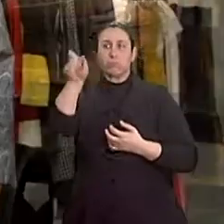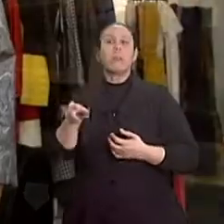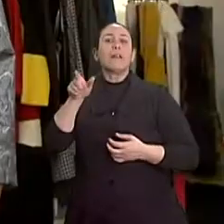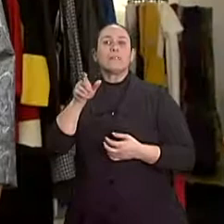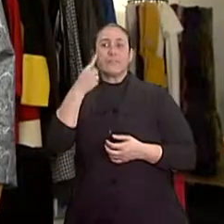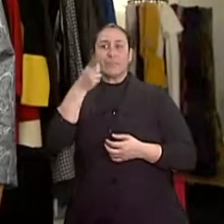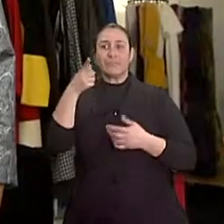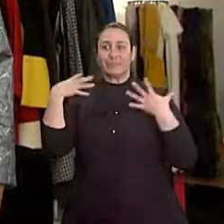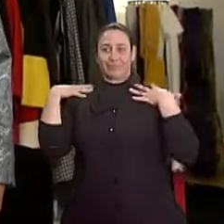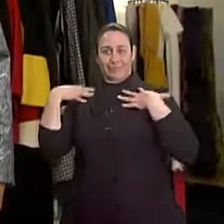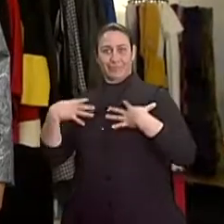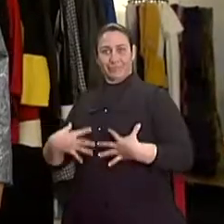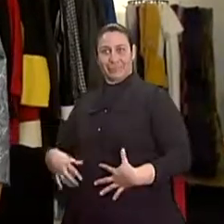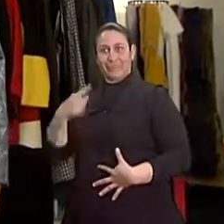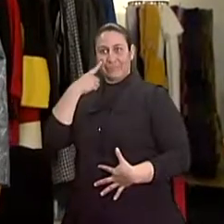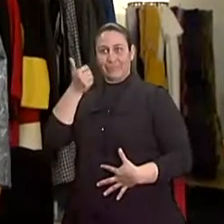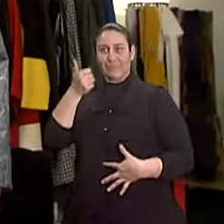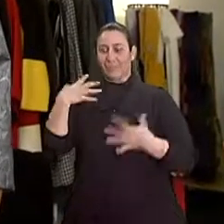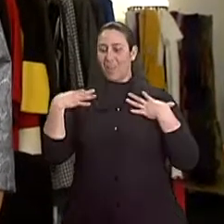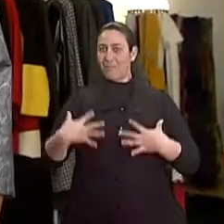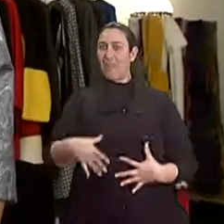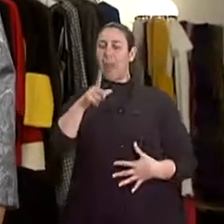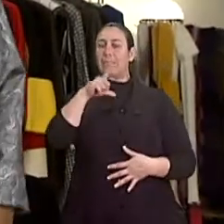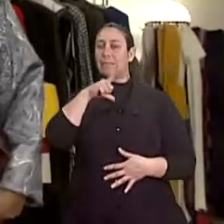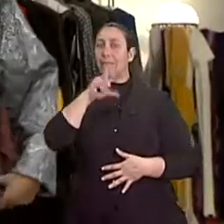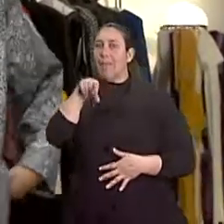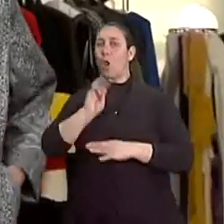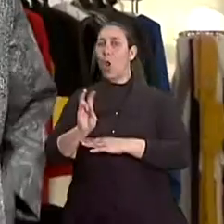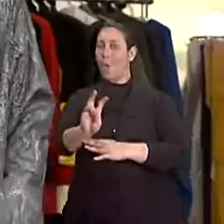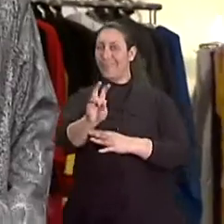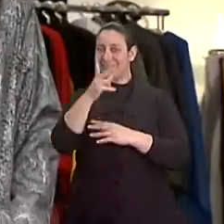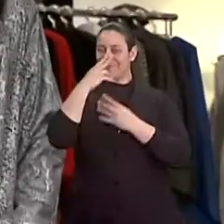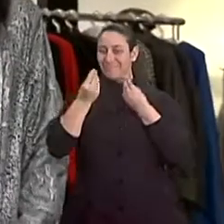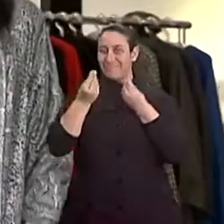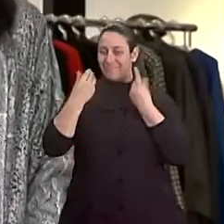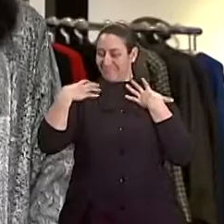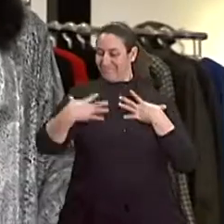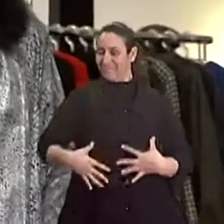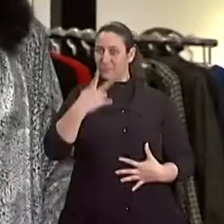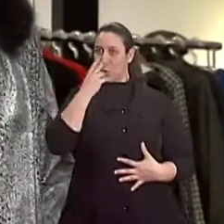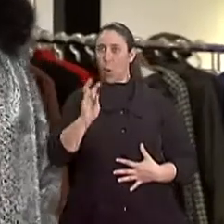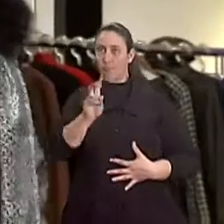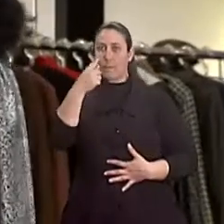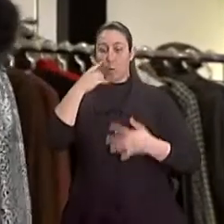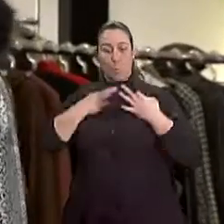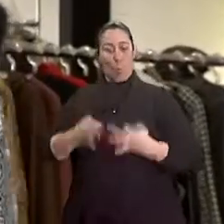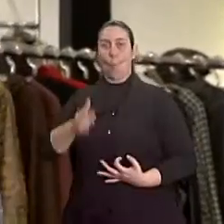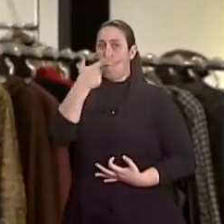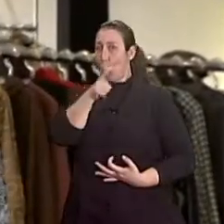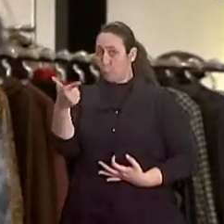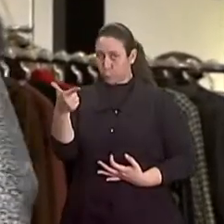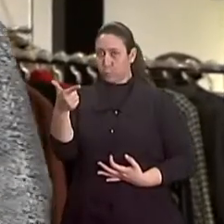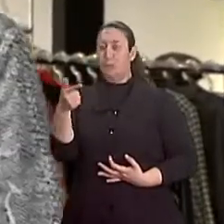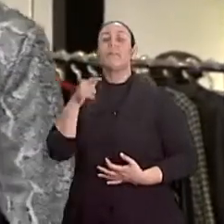da segunda cobra, né? E tem uma gola de raposa maravilhosa, né? Maravilhosa. Então, é um mantô sem botões, bem